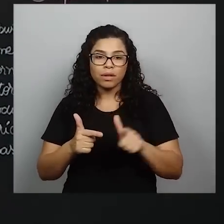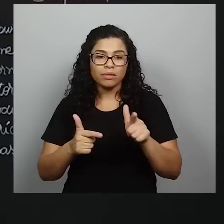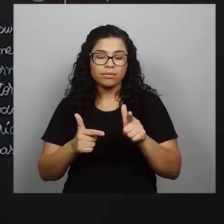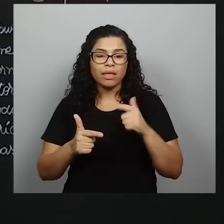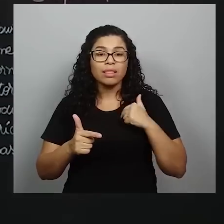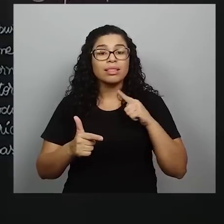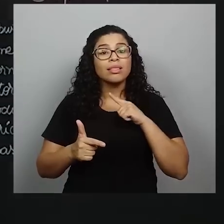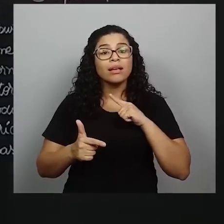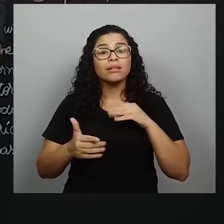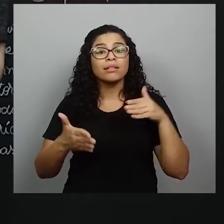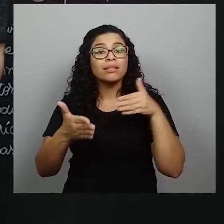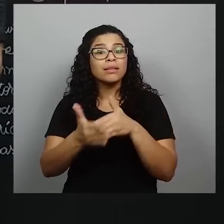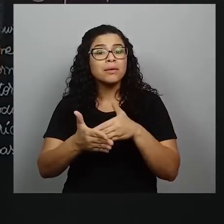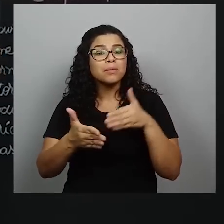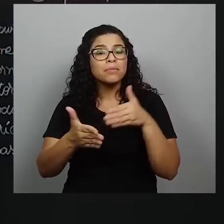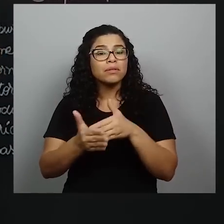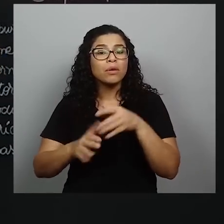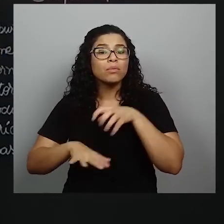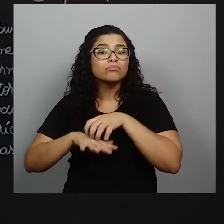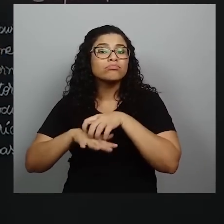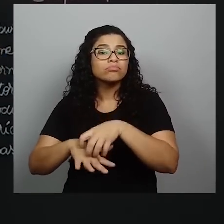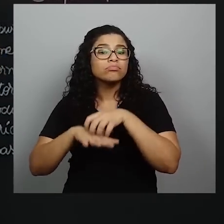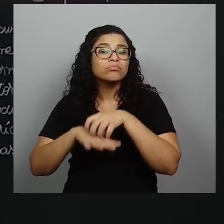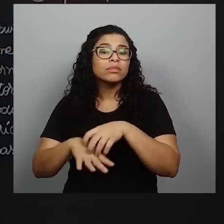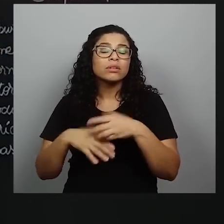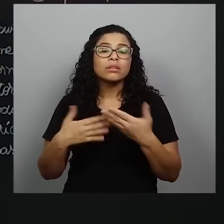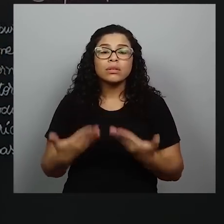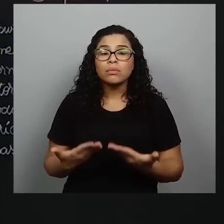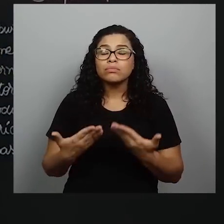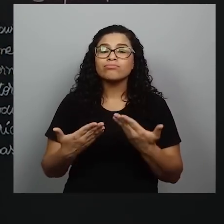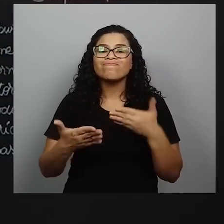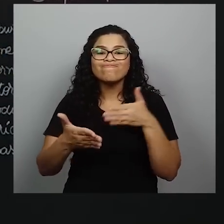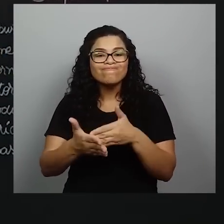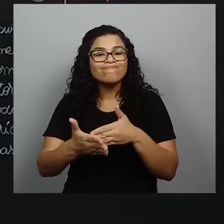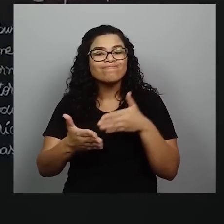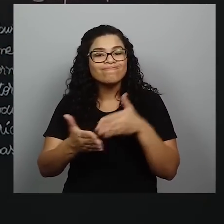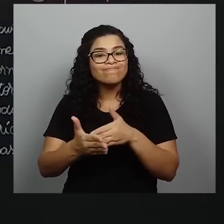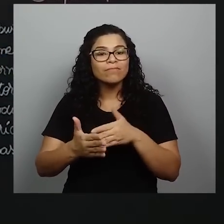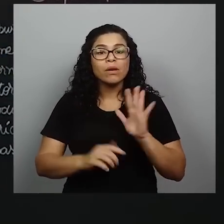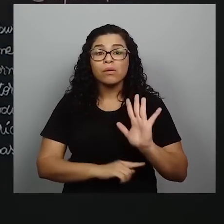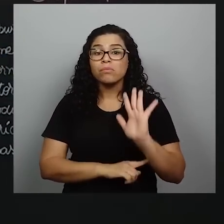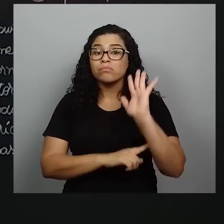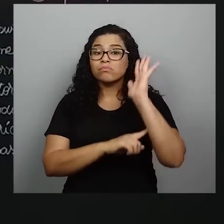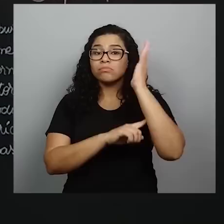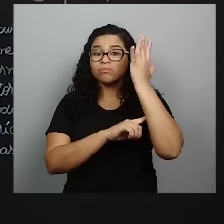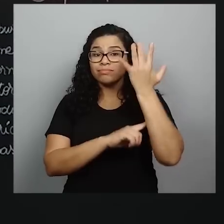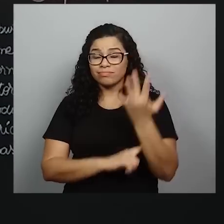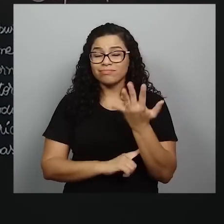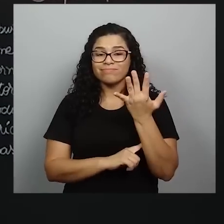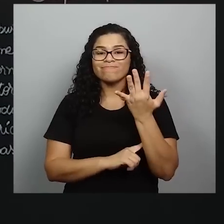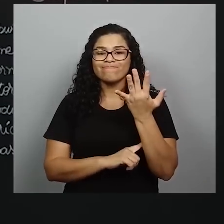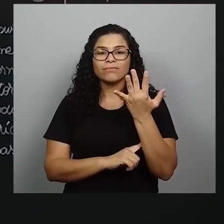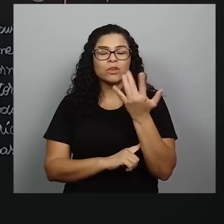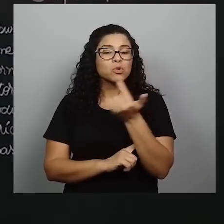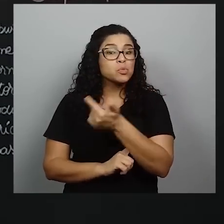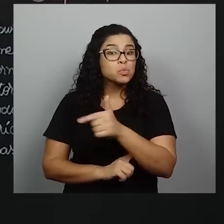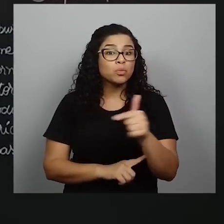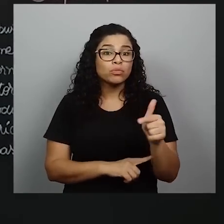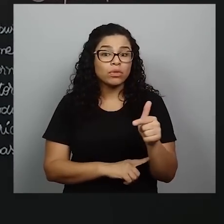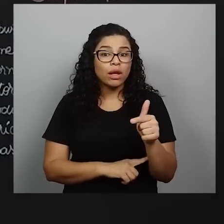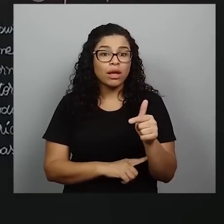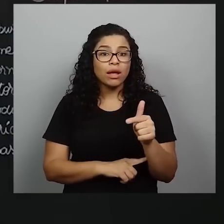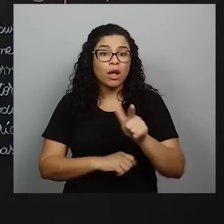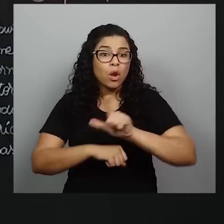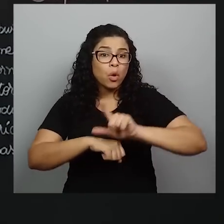uma limitação dos meios de transporte. Então, essa limitação que acontece aí de não ter